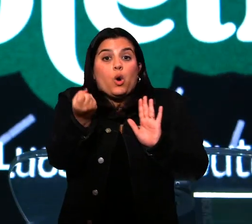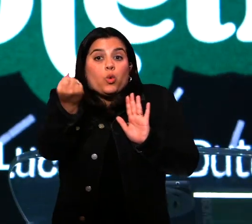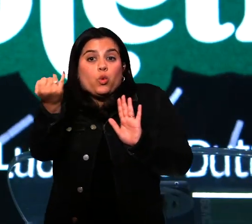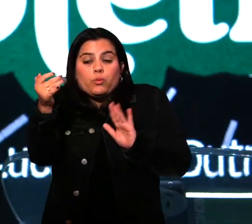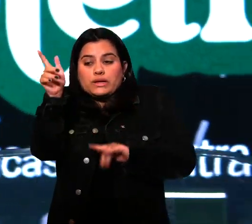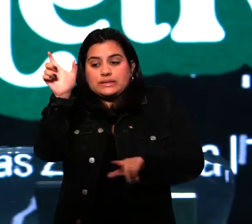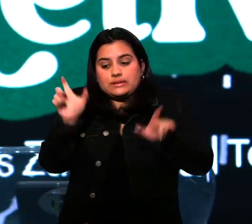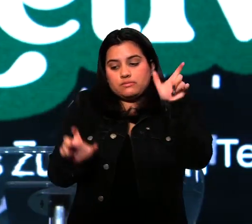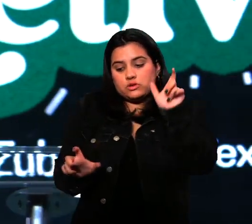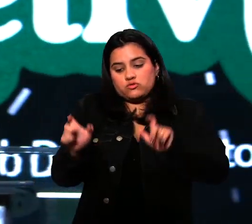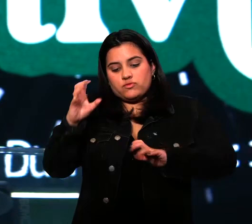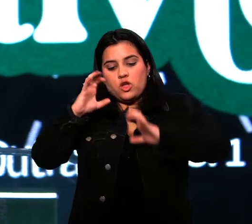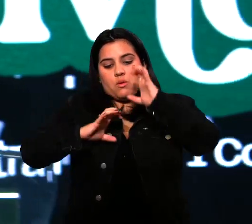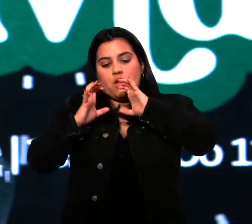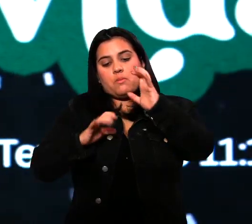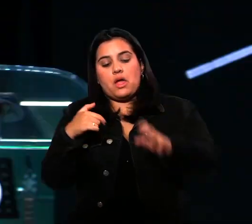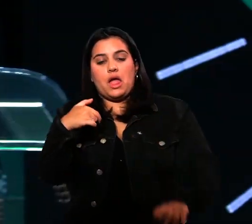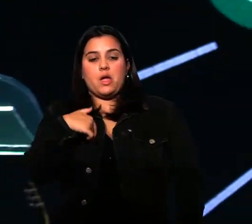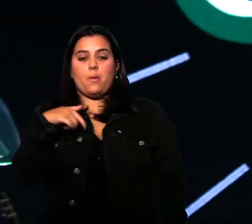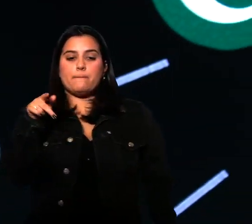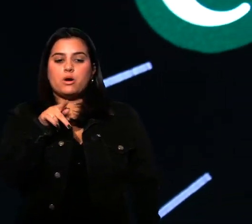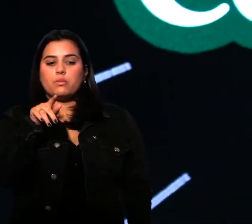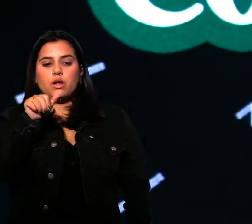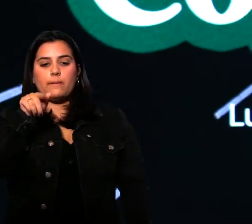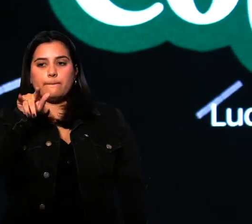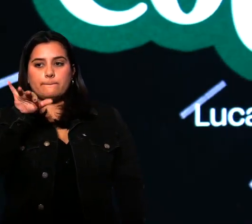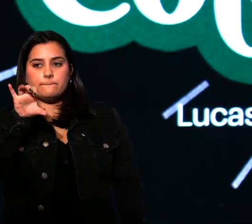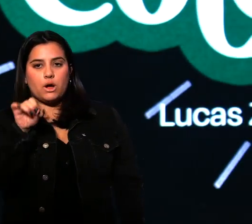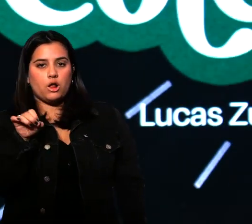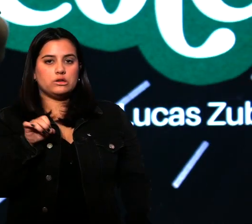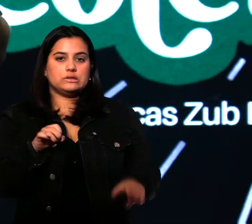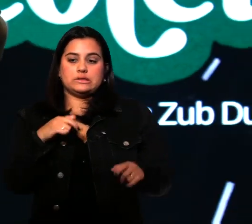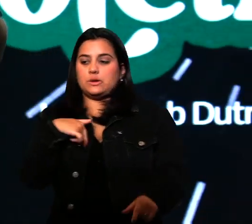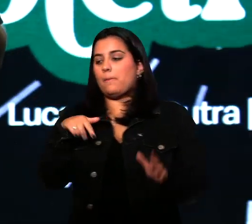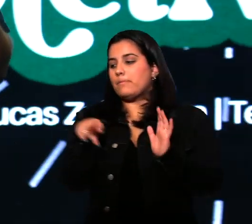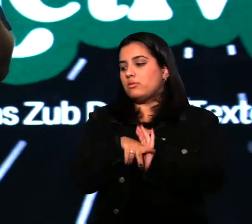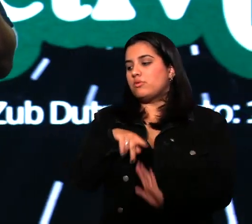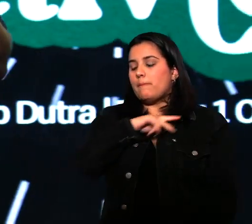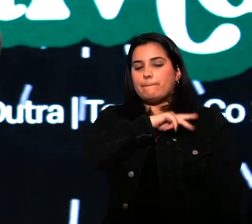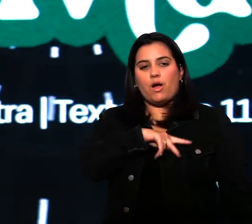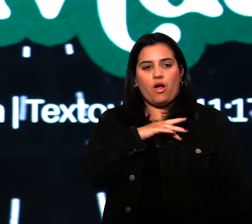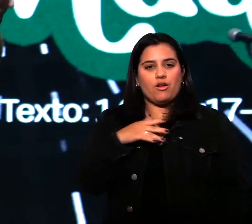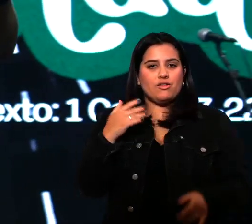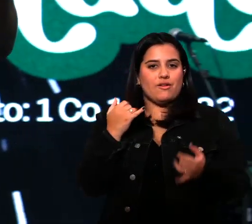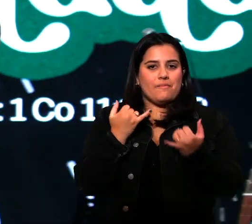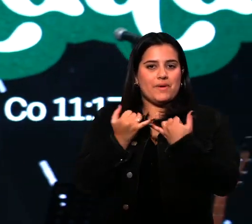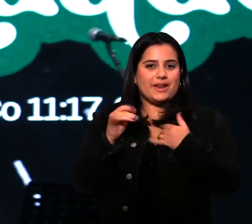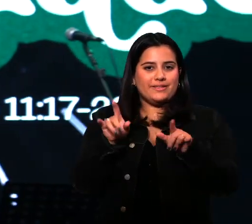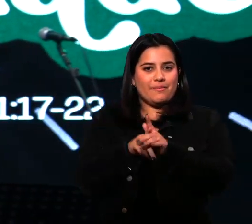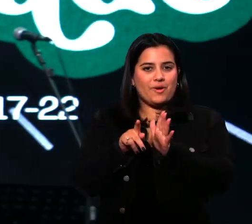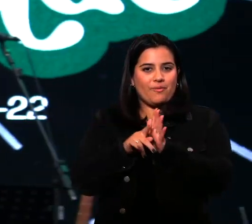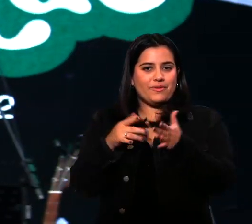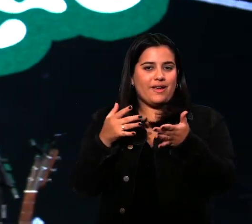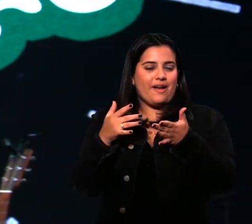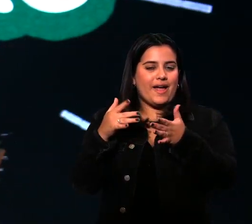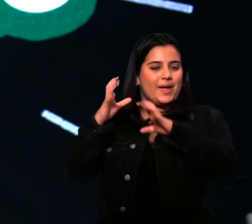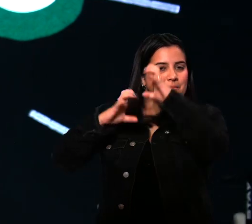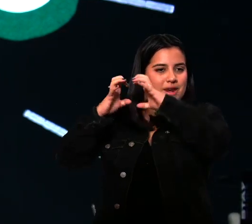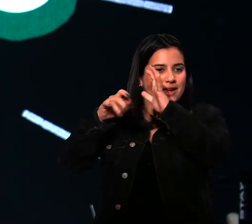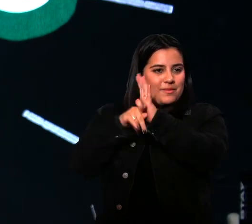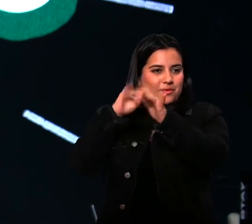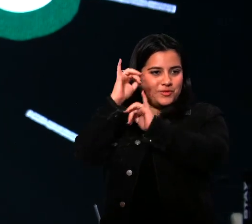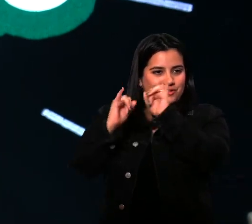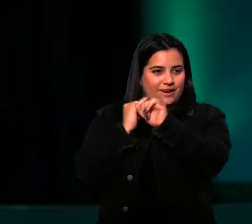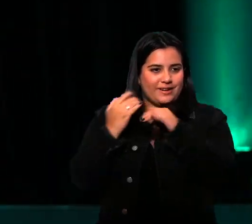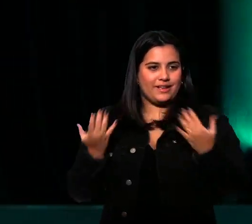briga, para dizer, olha, eu sou de Apolo, ou estavam dizendo, olha, eu sou de Paulo. É quase uma guerra no Twitter, que crente gosta de brigar no Twitter, né? A guerra no